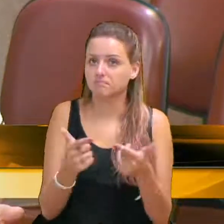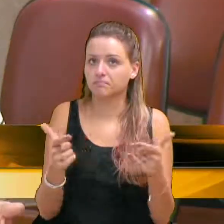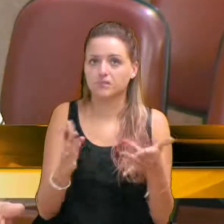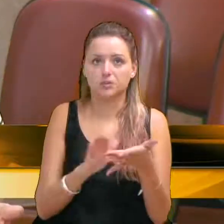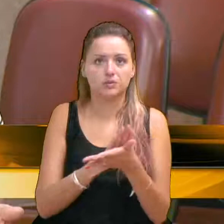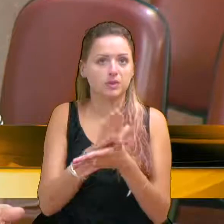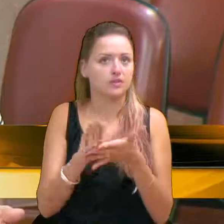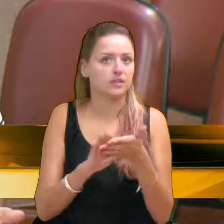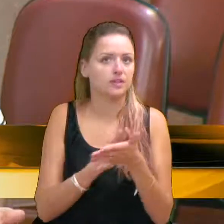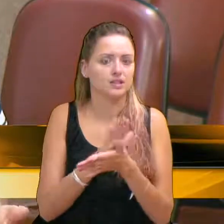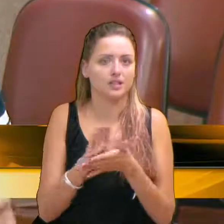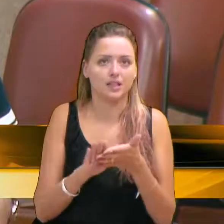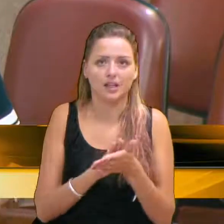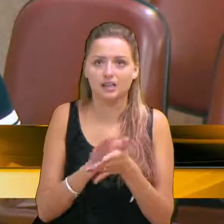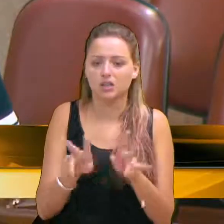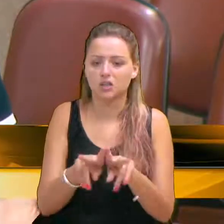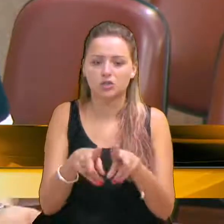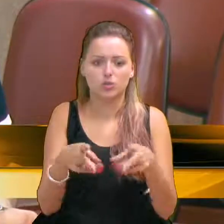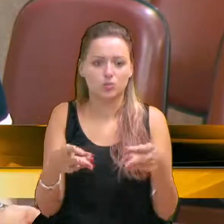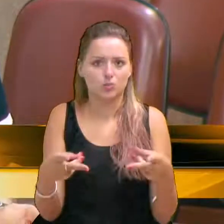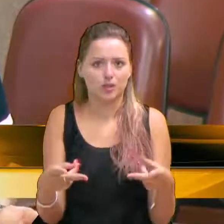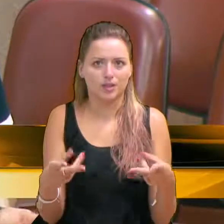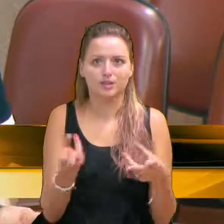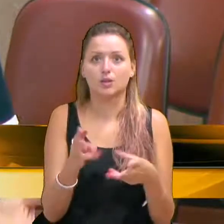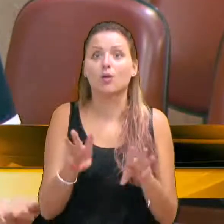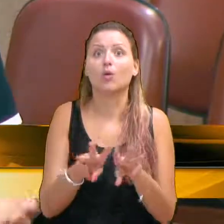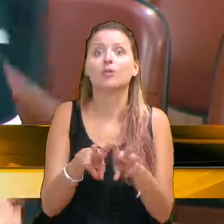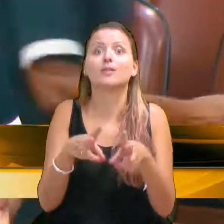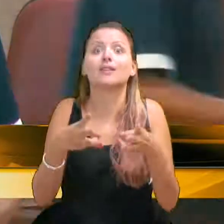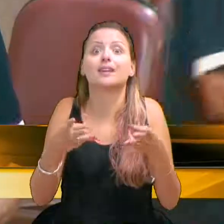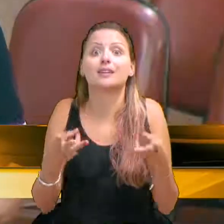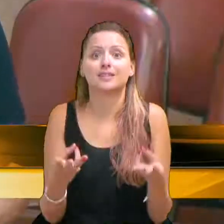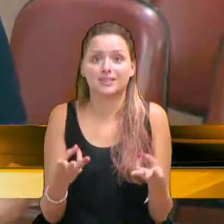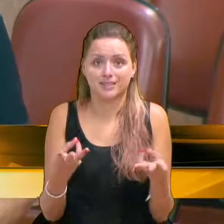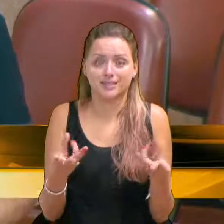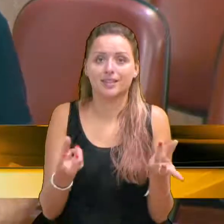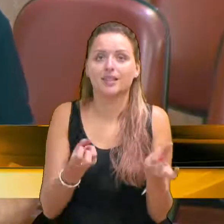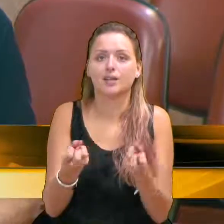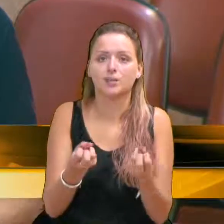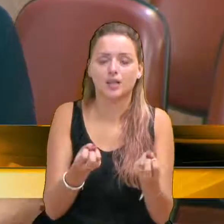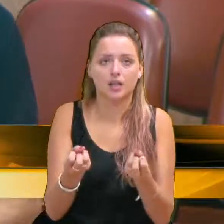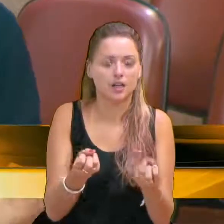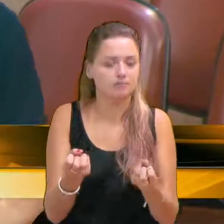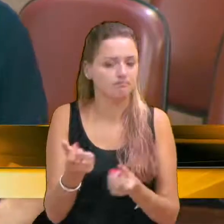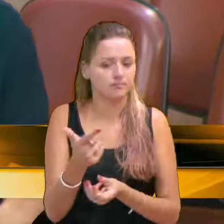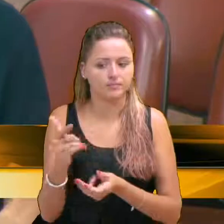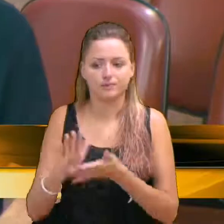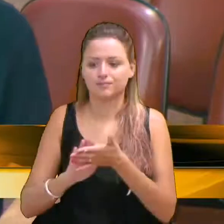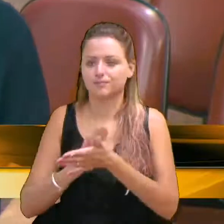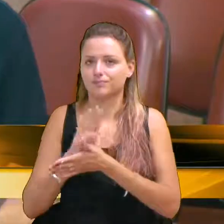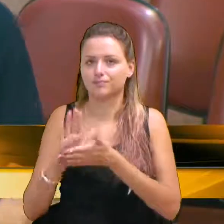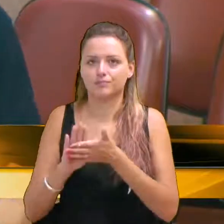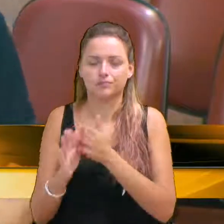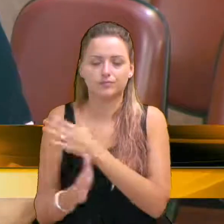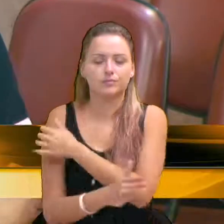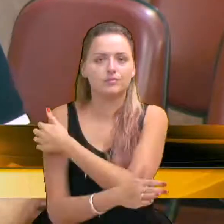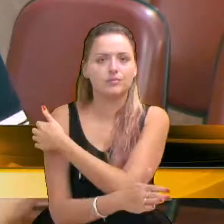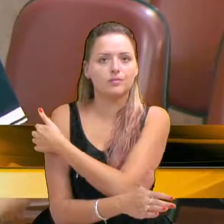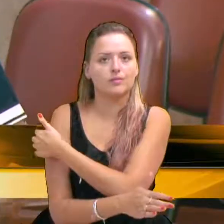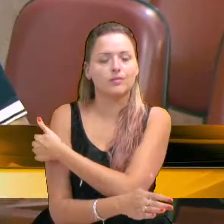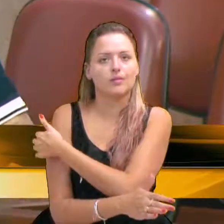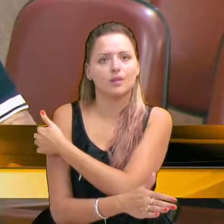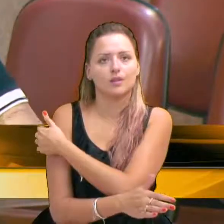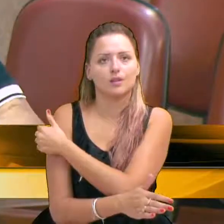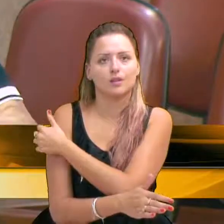praticamente alargamento ou terceira pista, são poucos os casos que receberam essas contribuições,